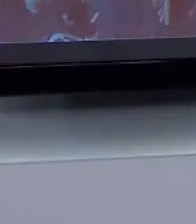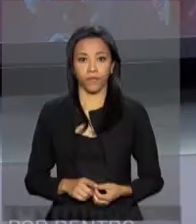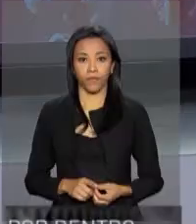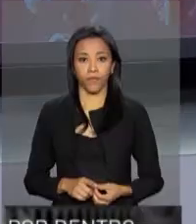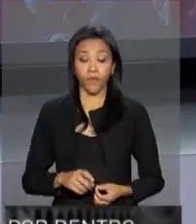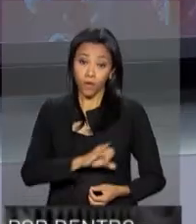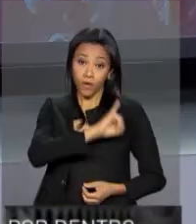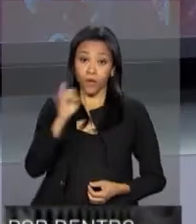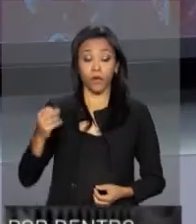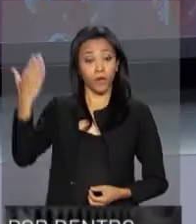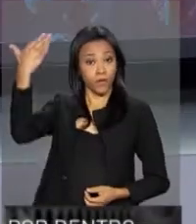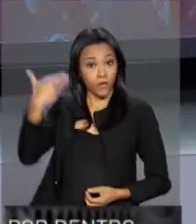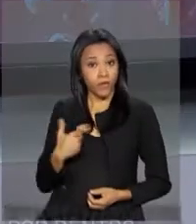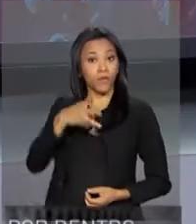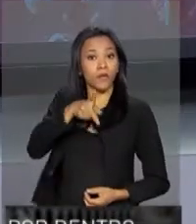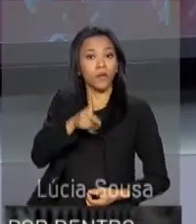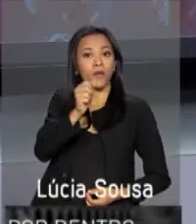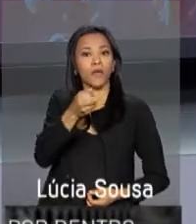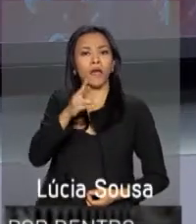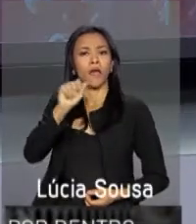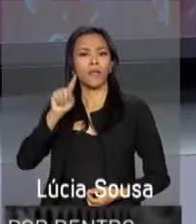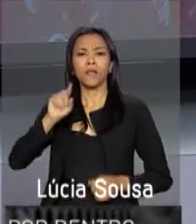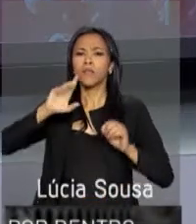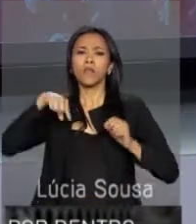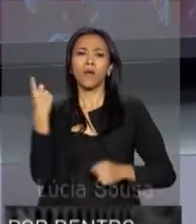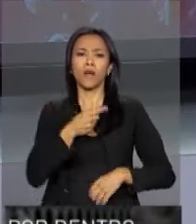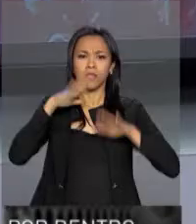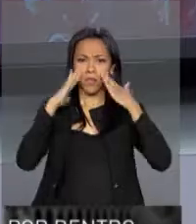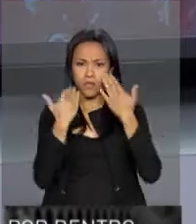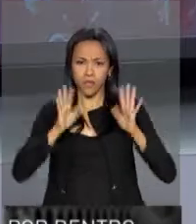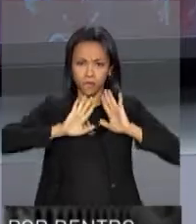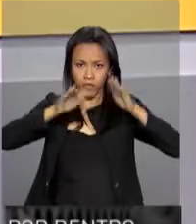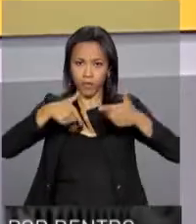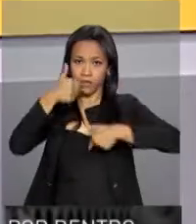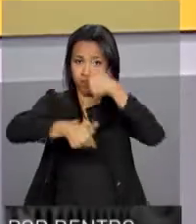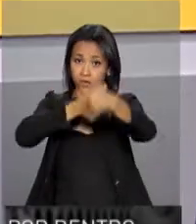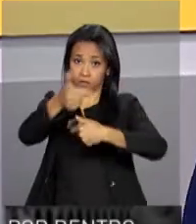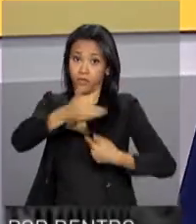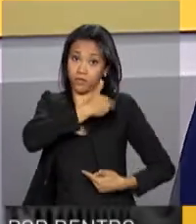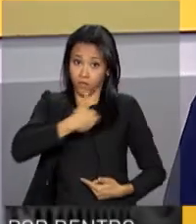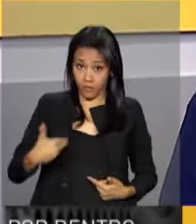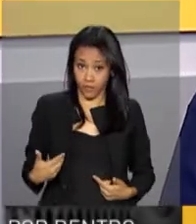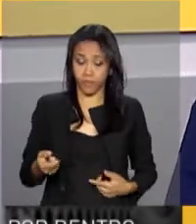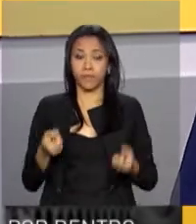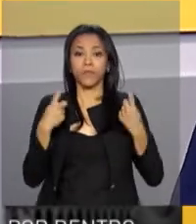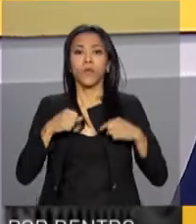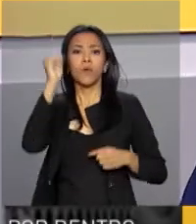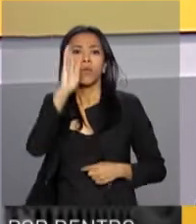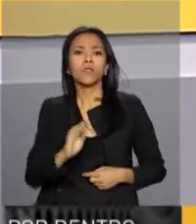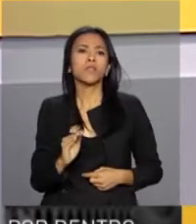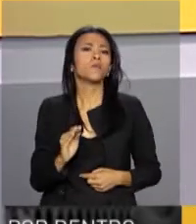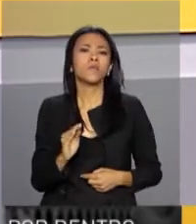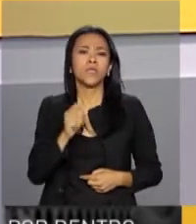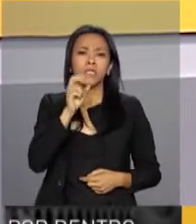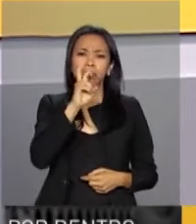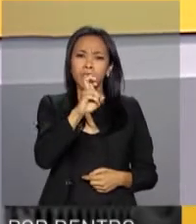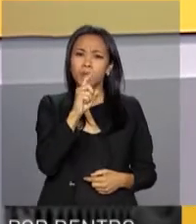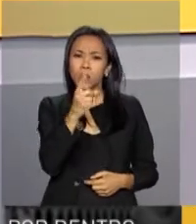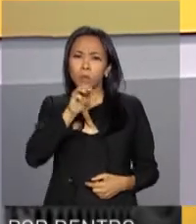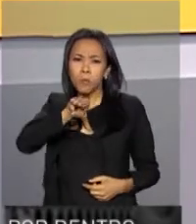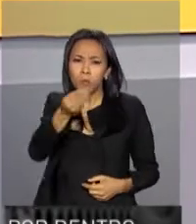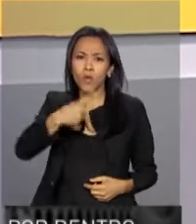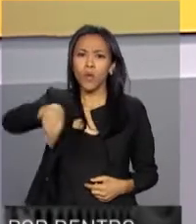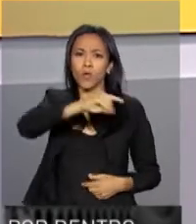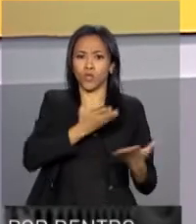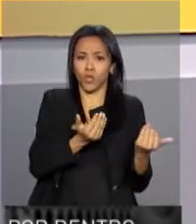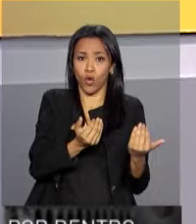olá eu sou carla batia e este é o programa por dentro do governo o brasil é um país de 51 milhões de jovens e com pelo